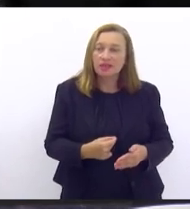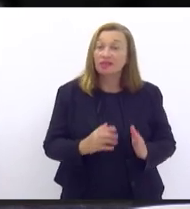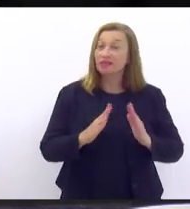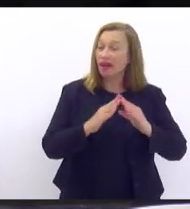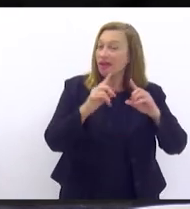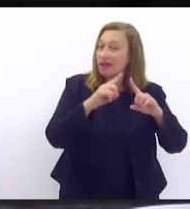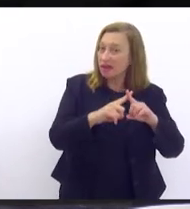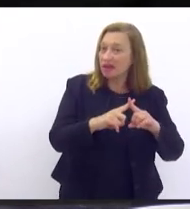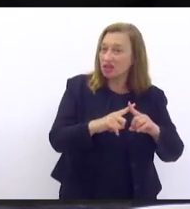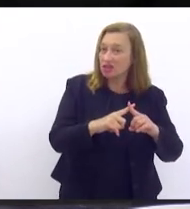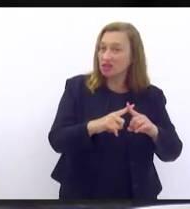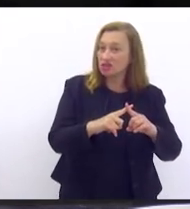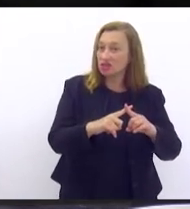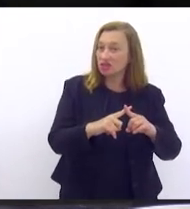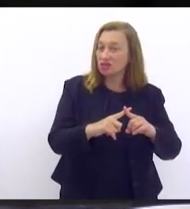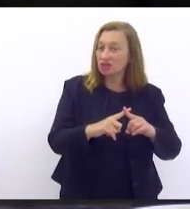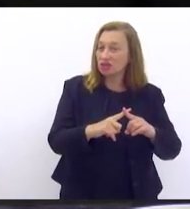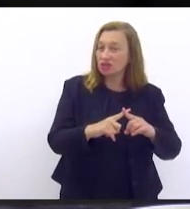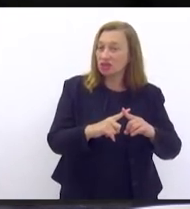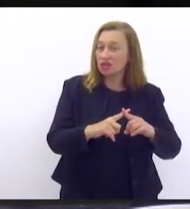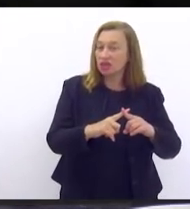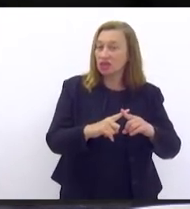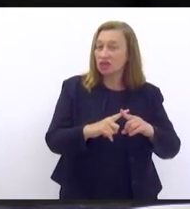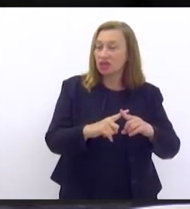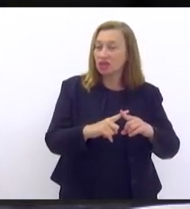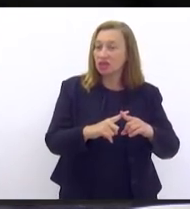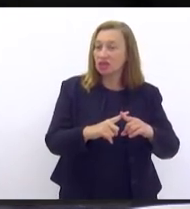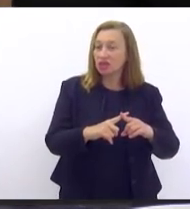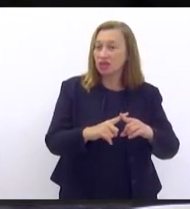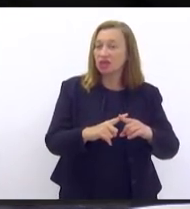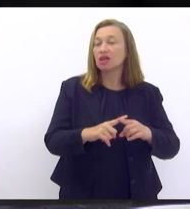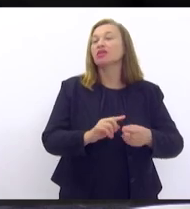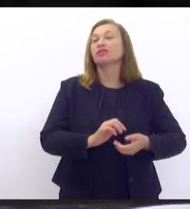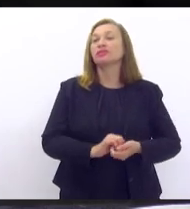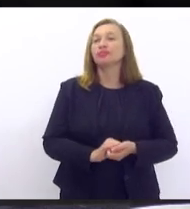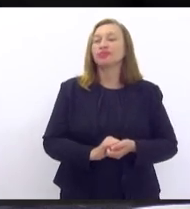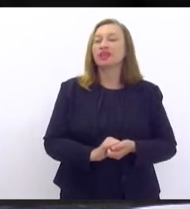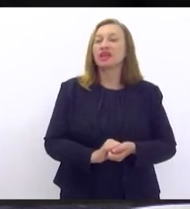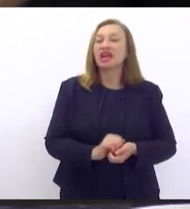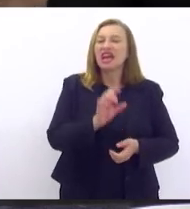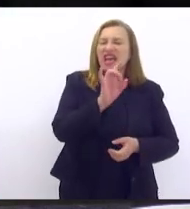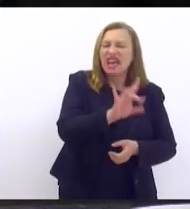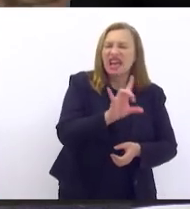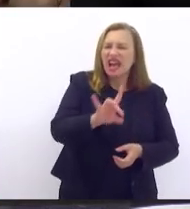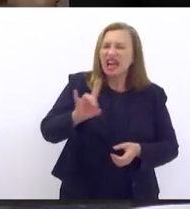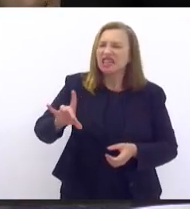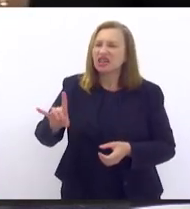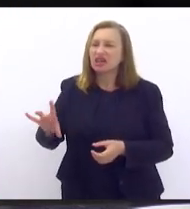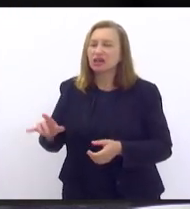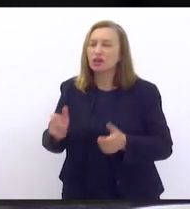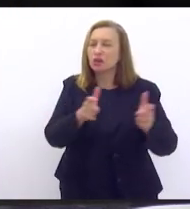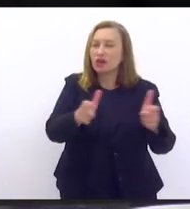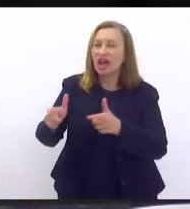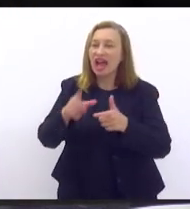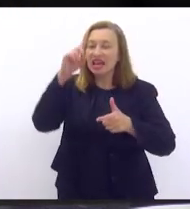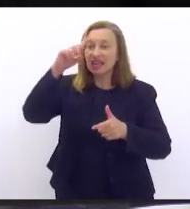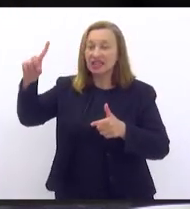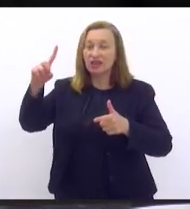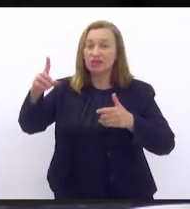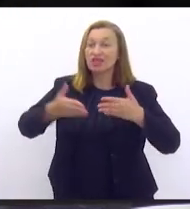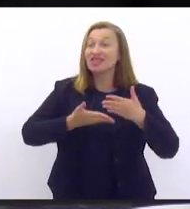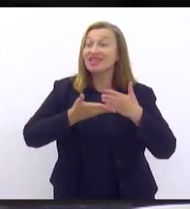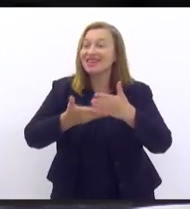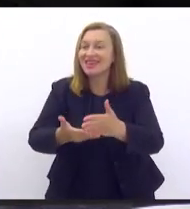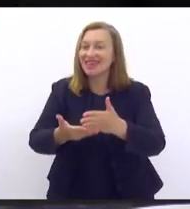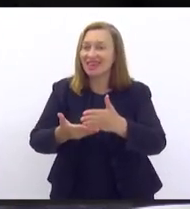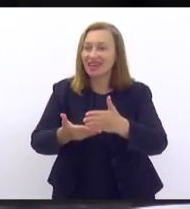carismáticos que vão e tomam o seu lugar, Padre Cláudio, nos lugares onde Deus assim designa,